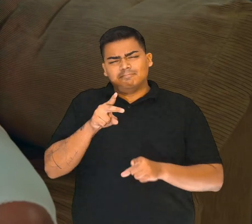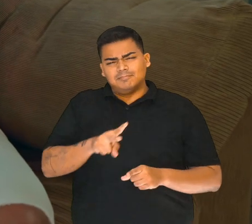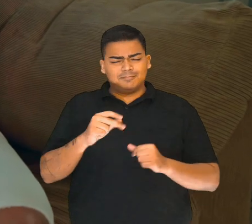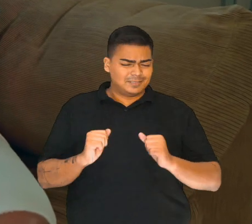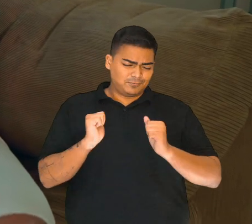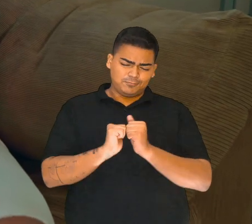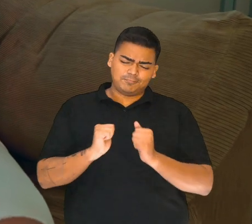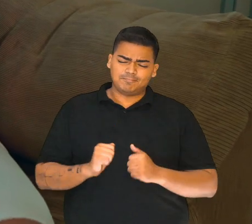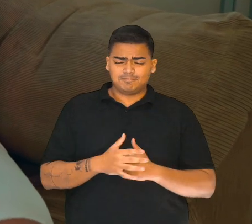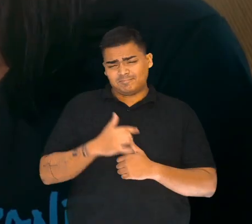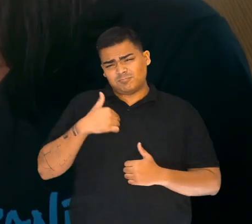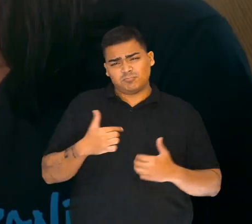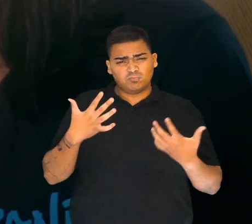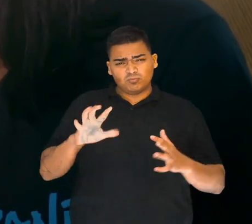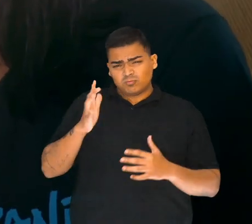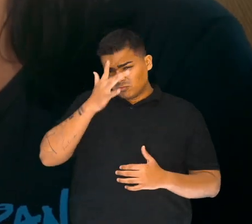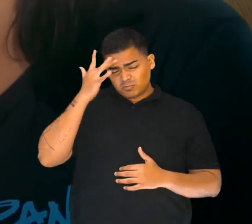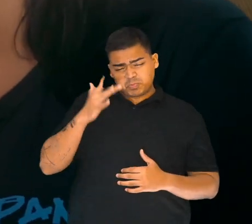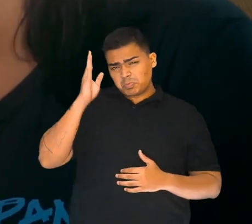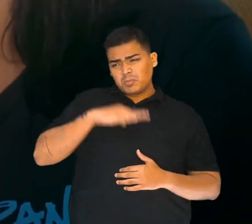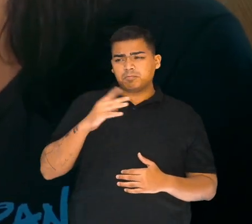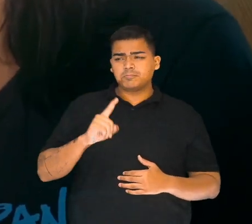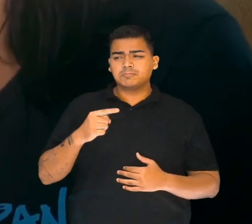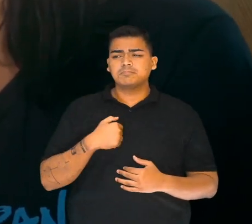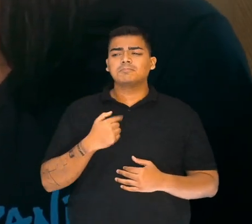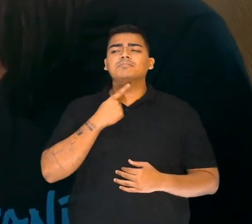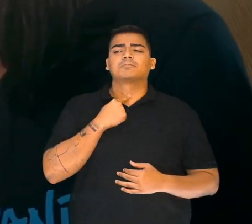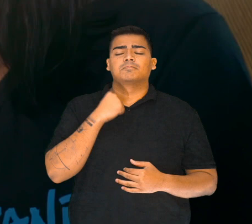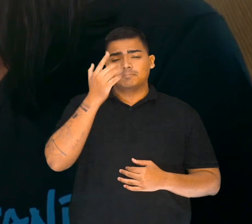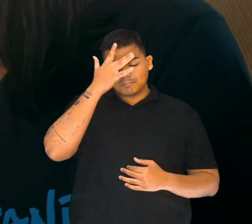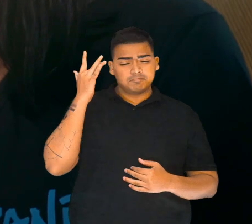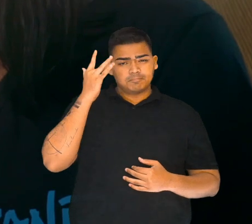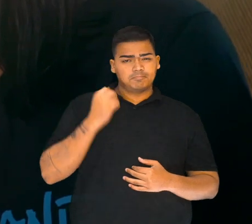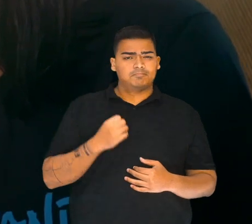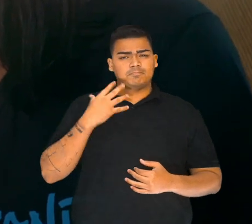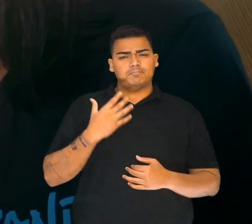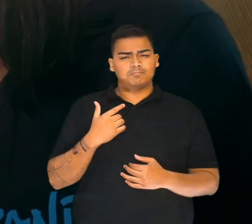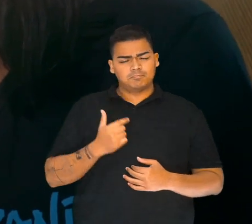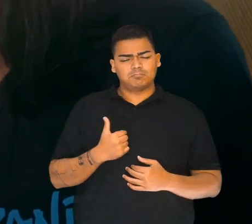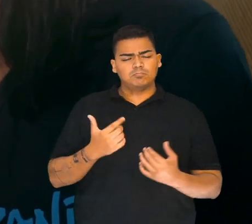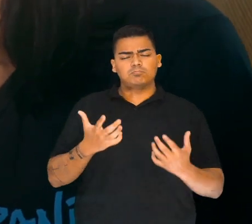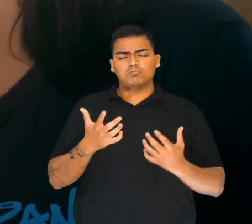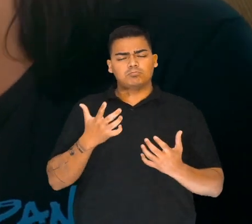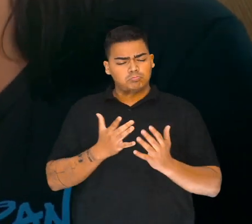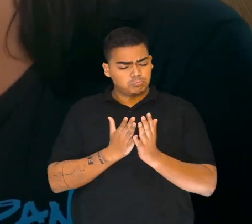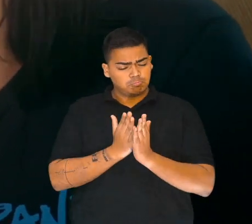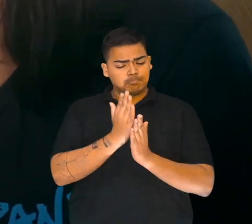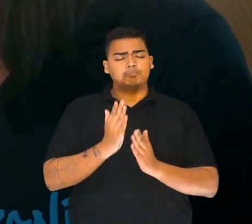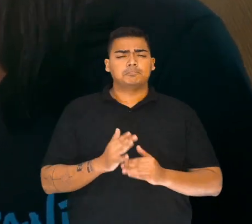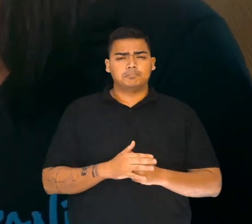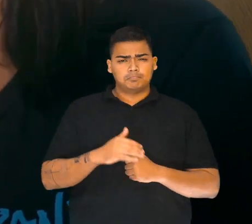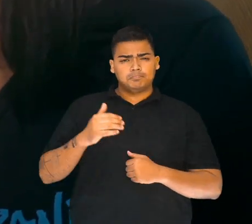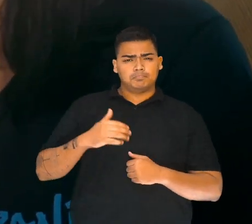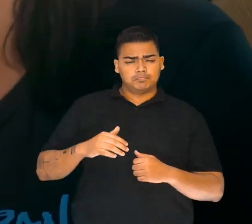muito virada pra cuidar da gente. E eu não queria ser uma pessoa de má índole, sabe, eu queria ser uma pessoa boa. Eu queria ser uma pessoa, tipo, a minha mãe se orgulhasse